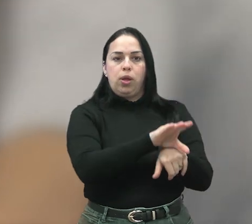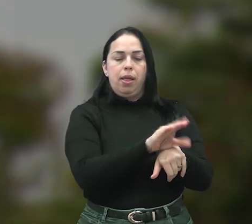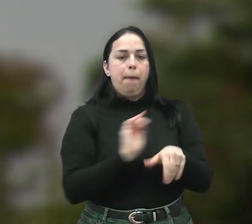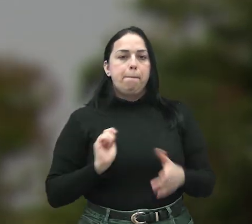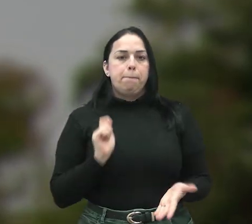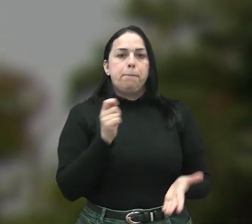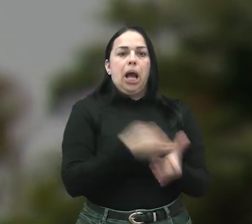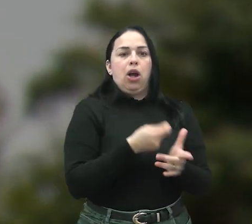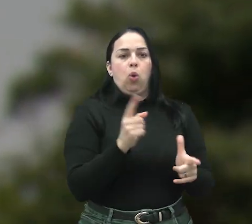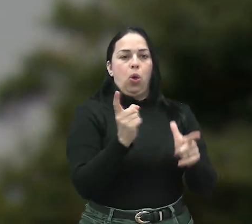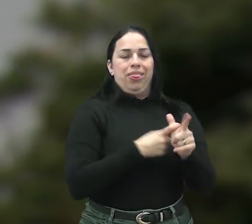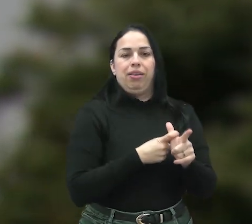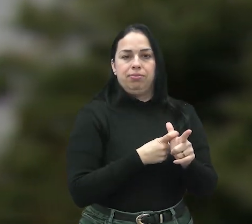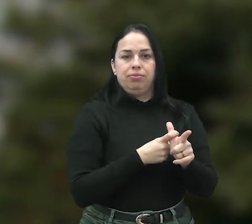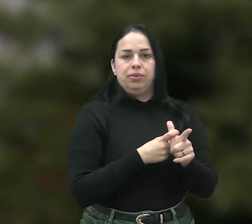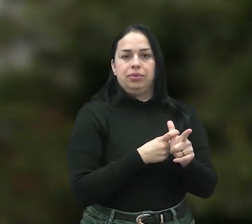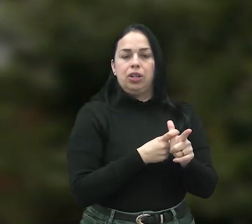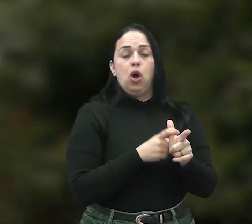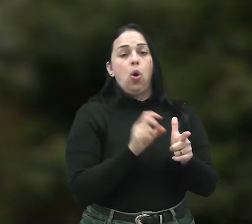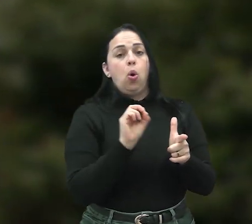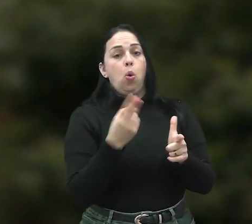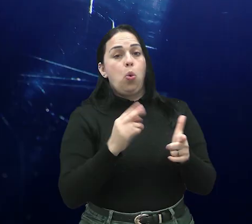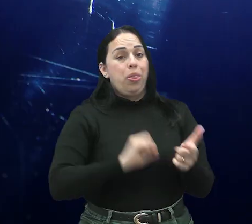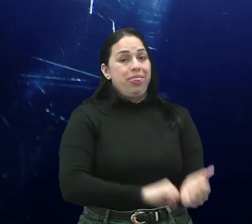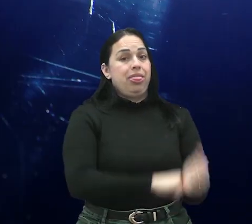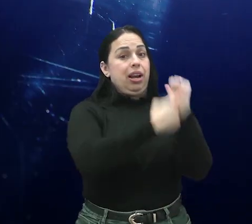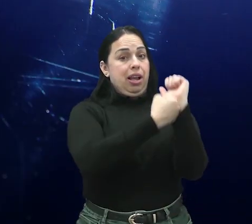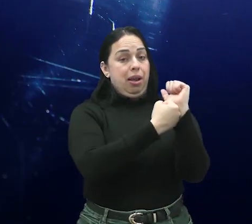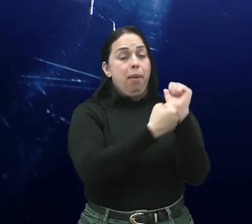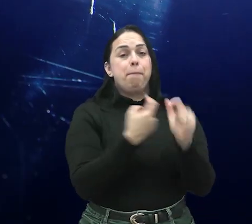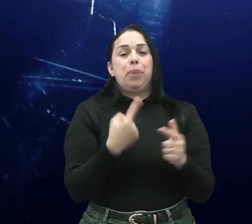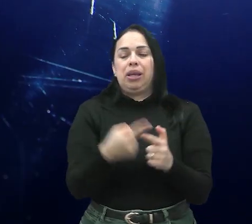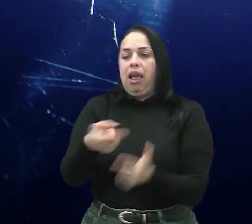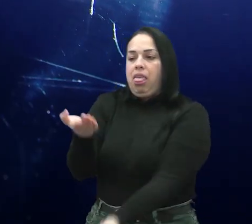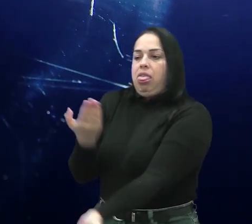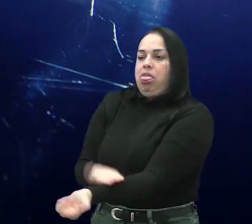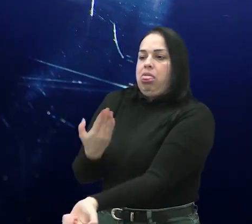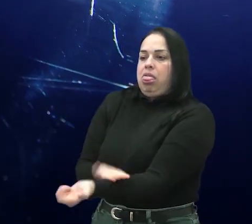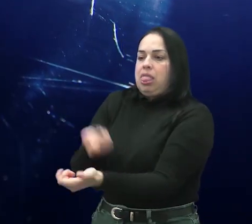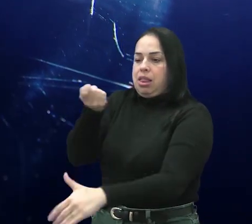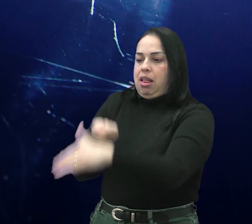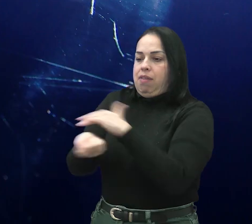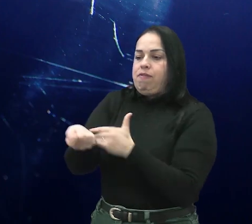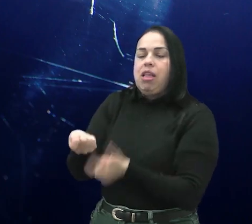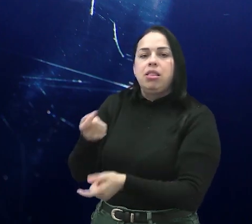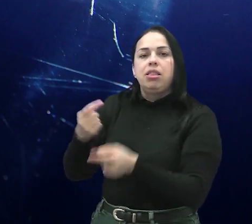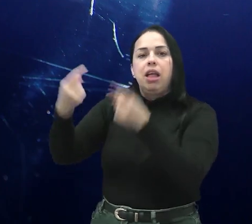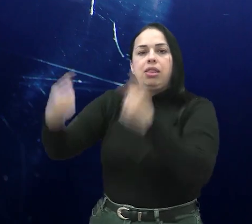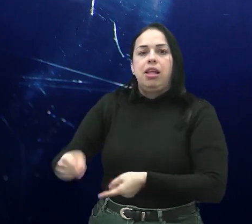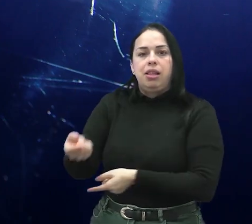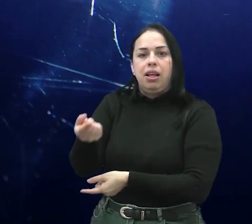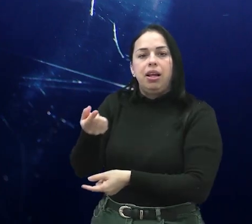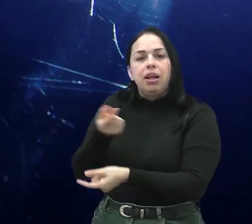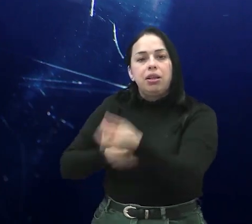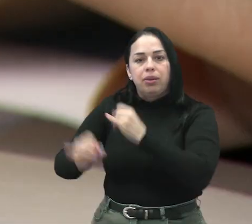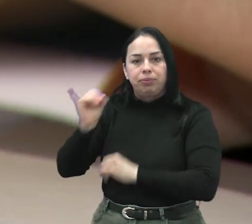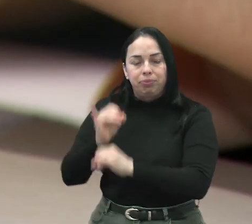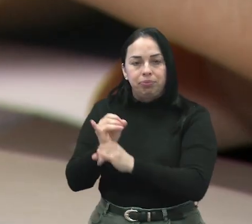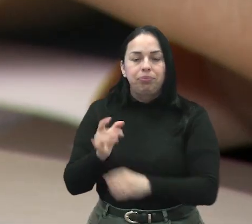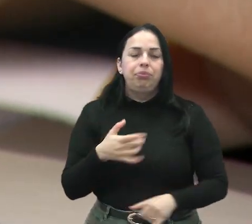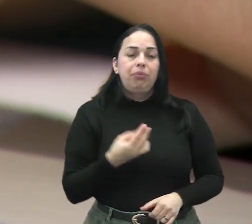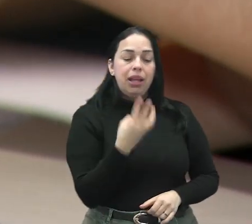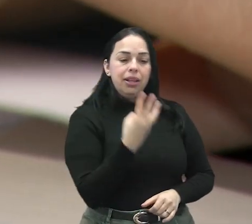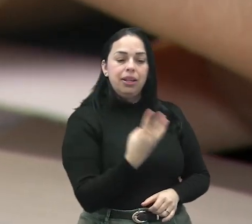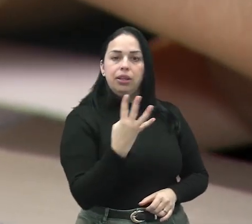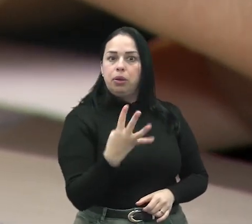brasileiras deixaram de pagar a mensalidade em dia ou até trancaram o curso por conta do vício em apostas.